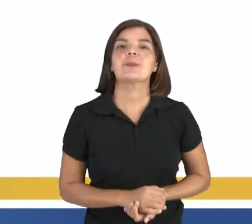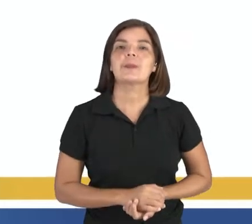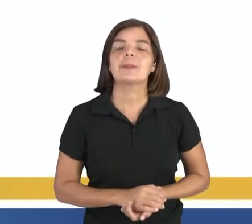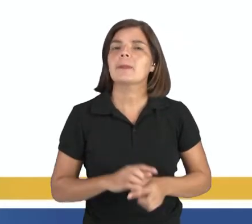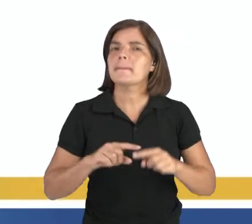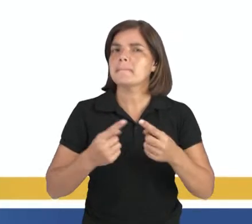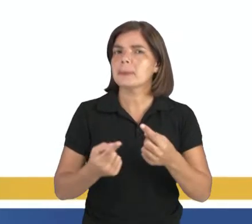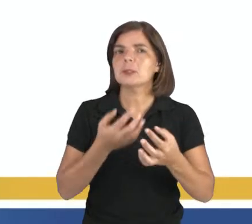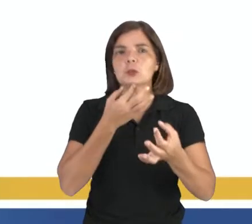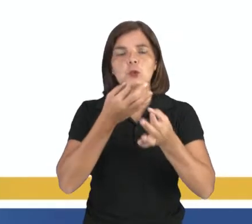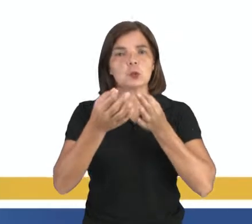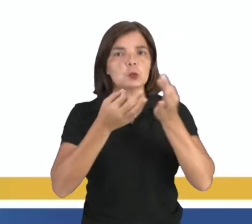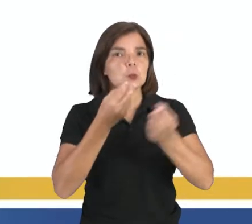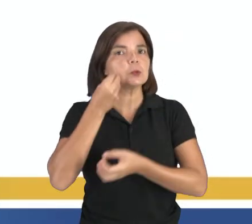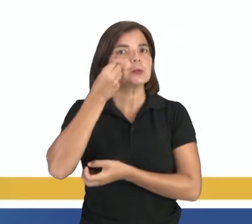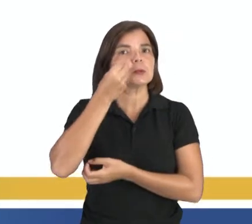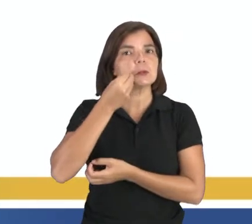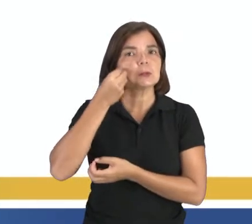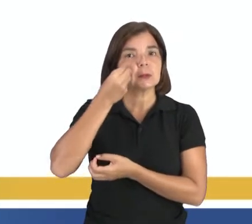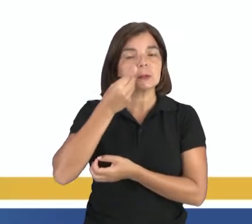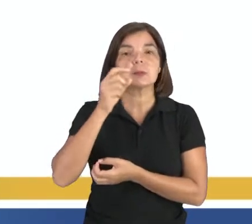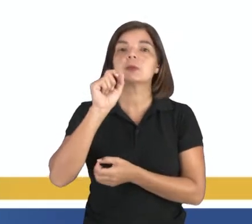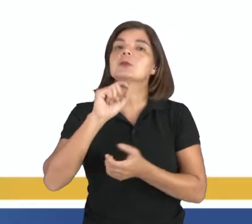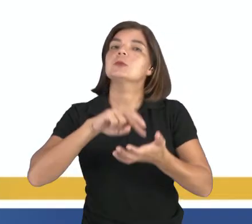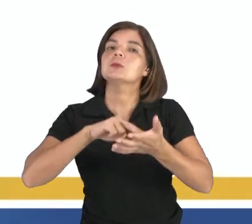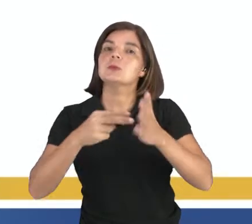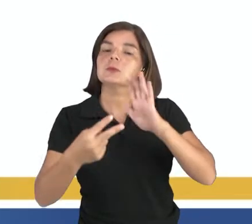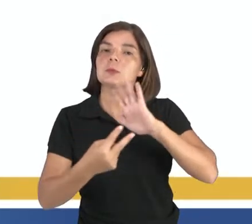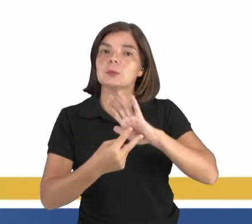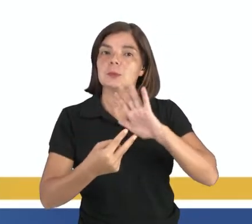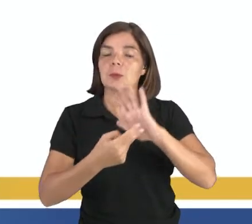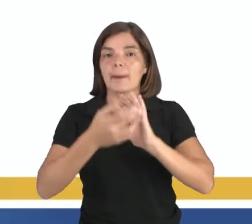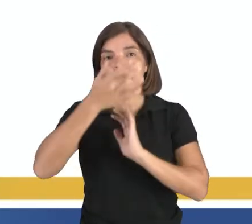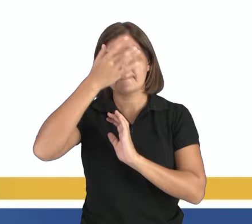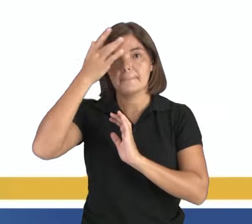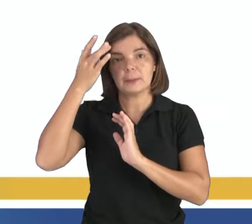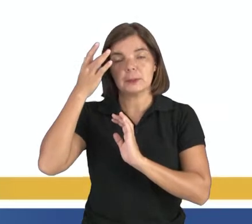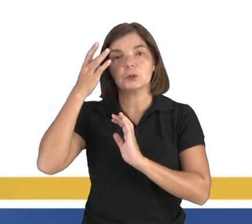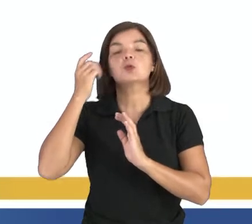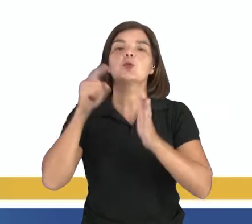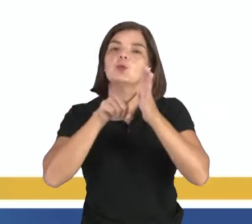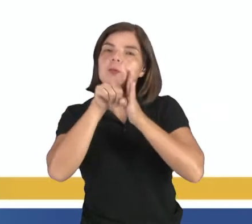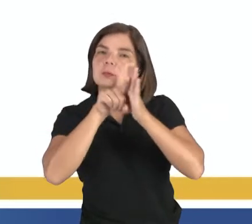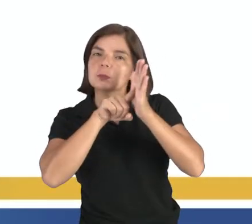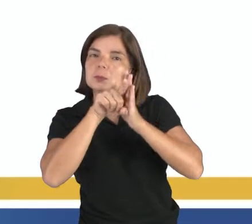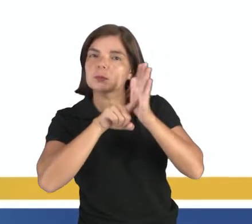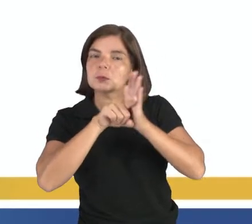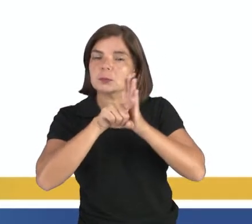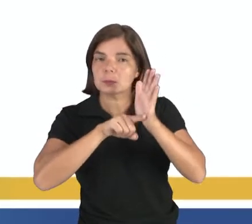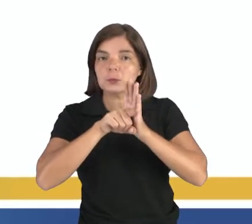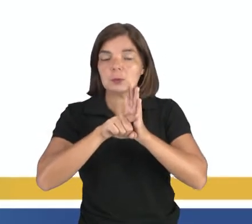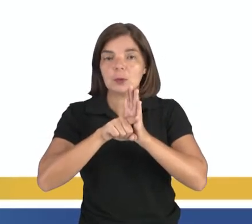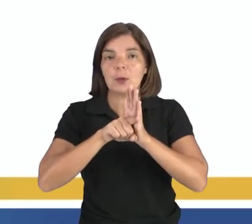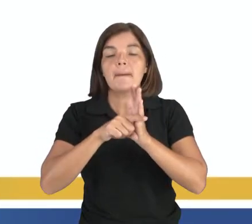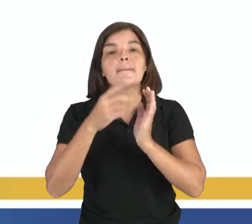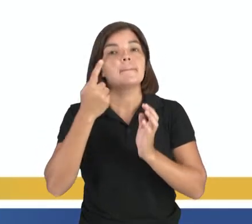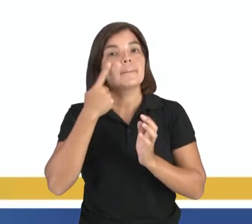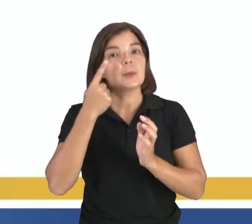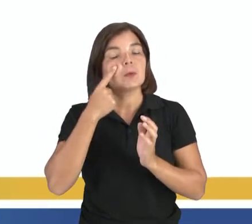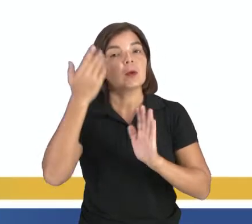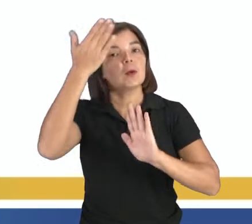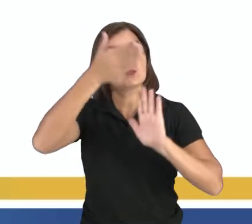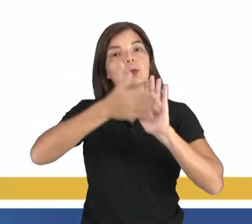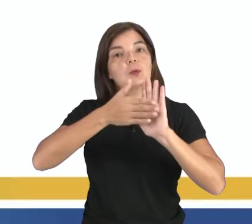Tá? Um argumento de autoridade é aquele em que citamos um especialista para justificar a